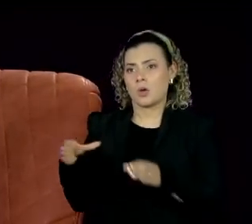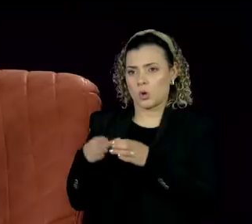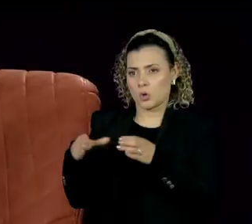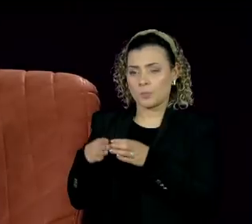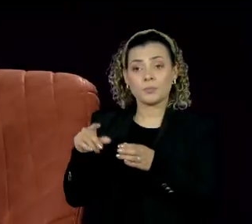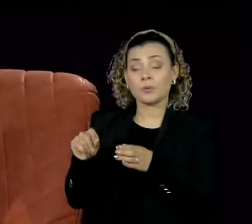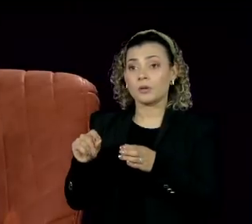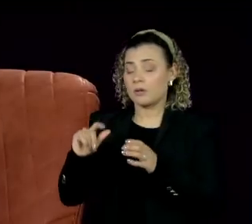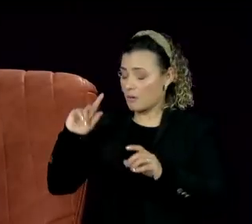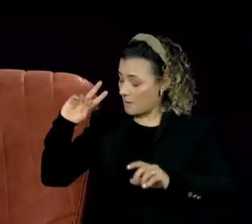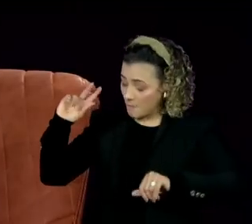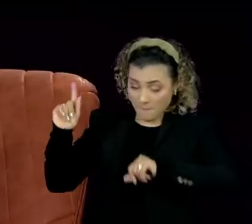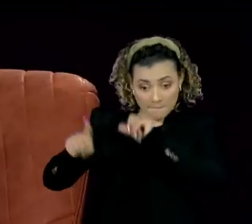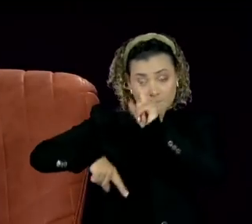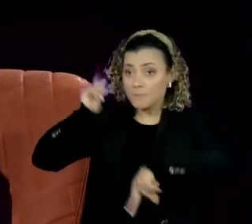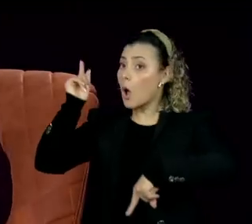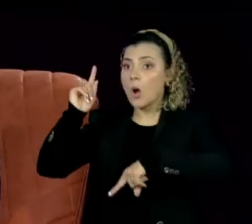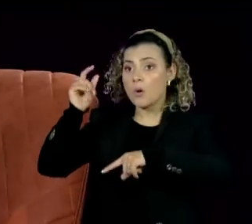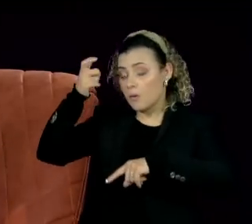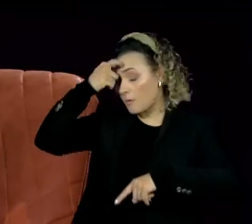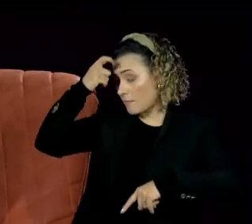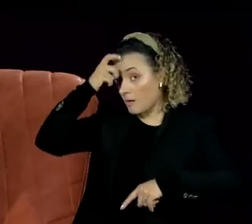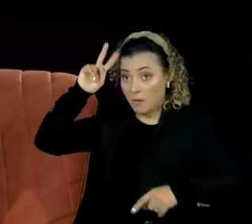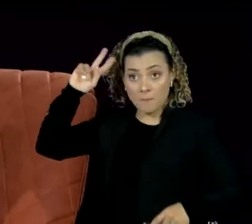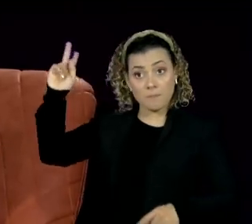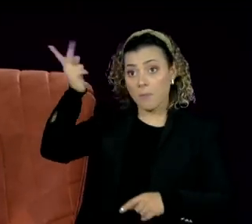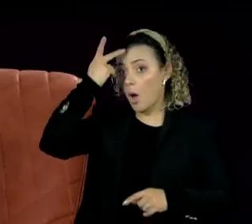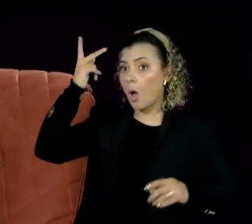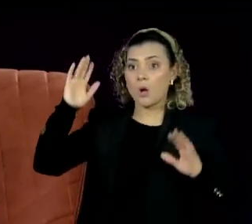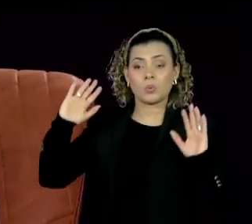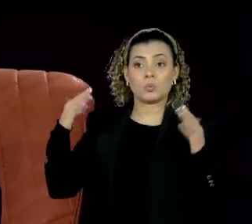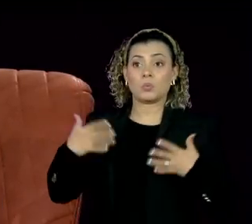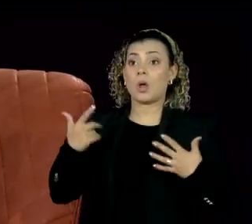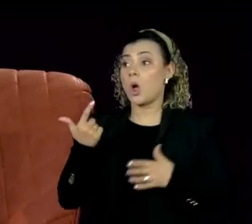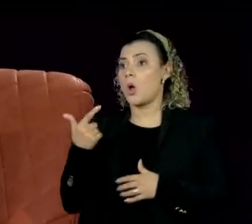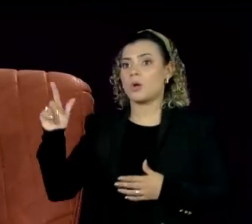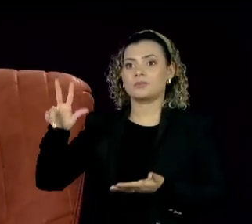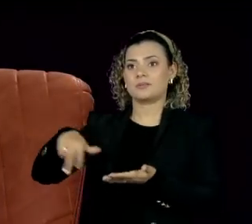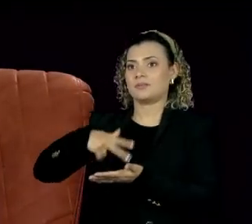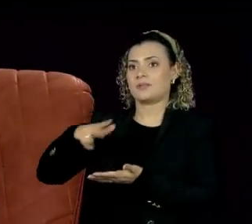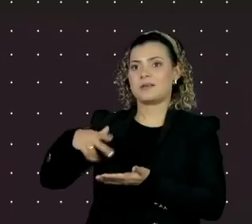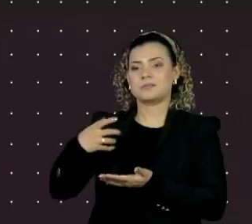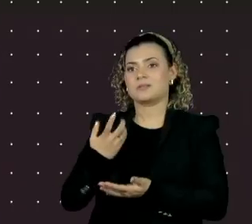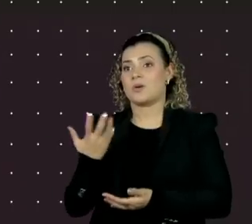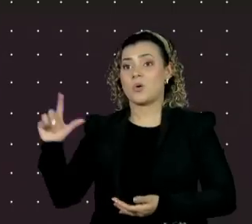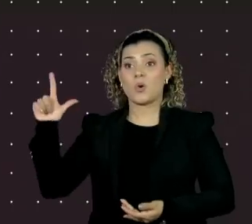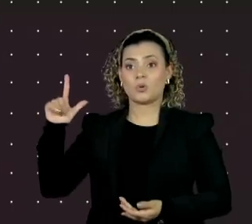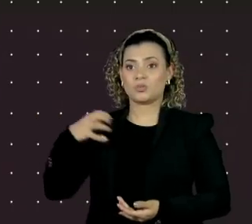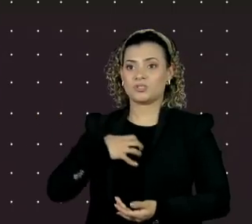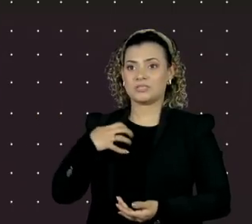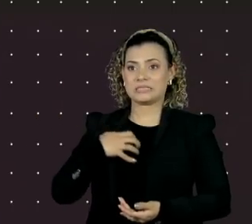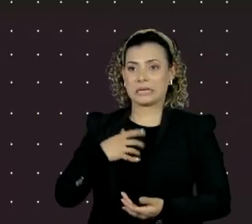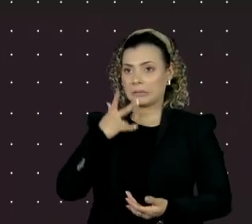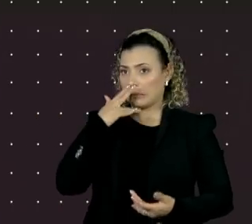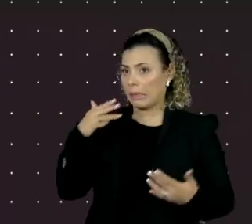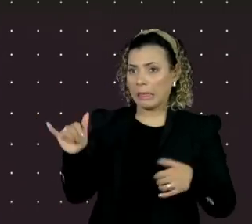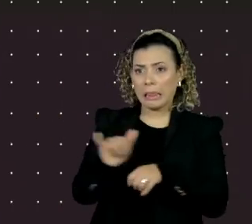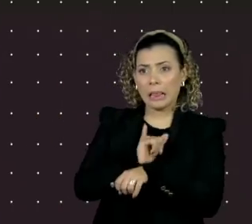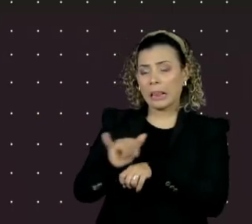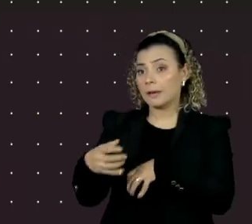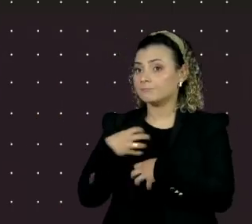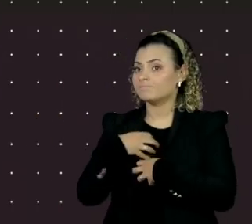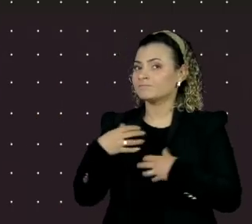foi uma revolução na minha vida, que eu comecei a fazer outro tipo de dança, dança contemporânea, contato,